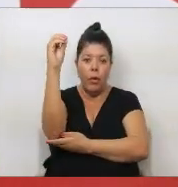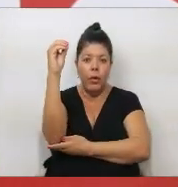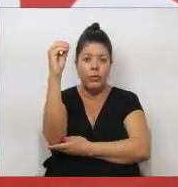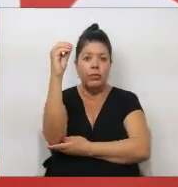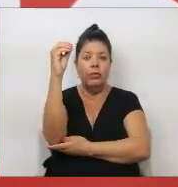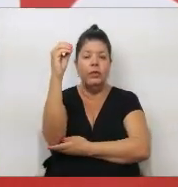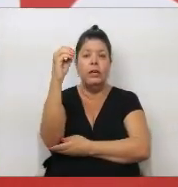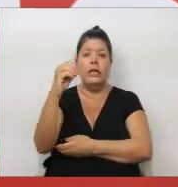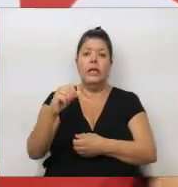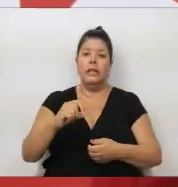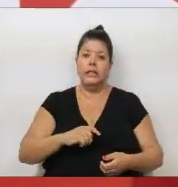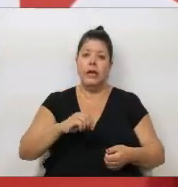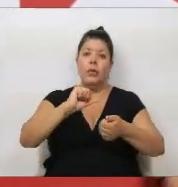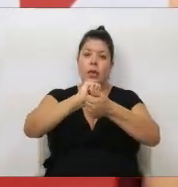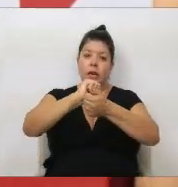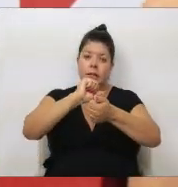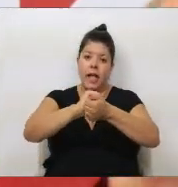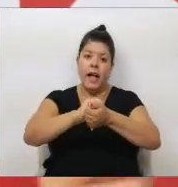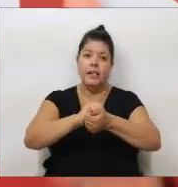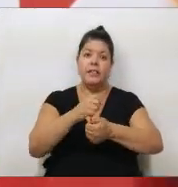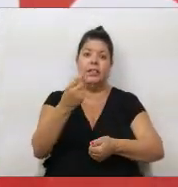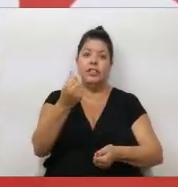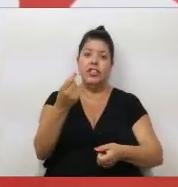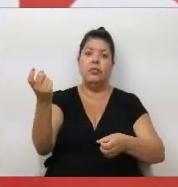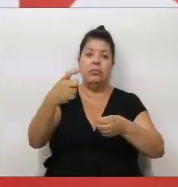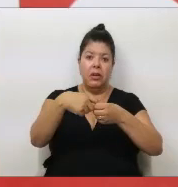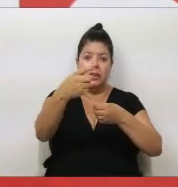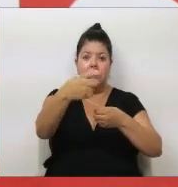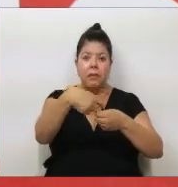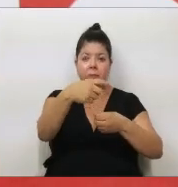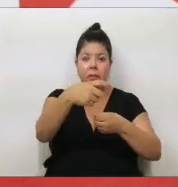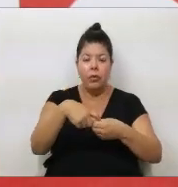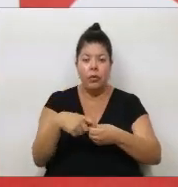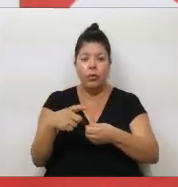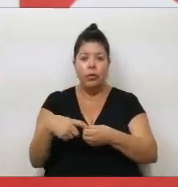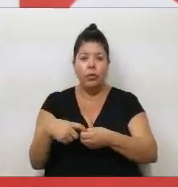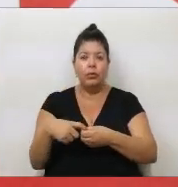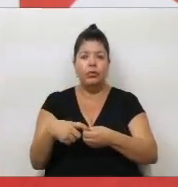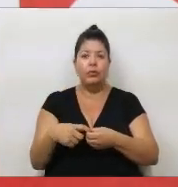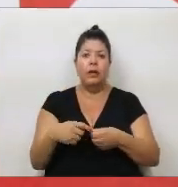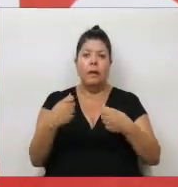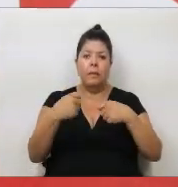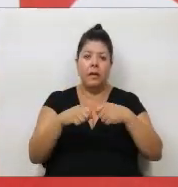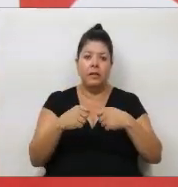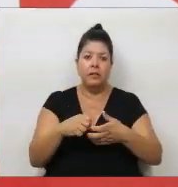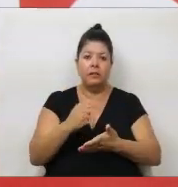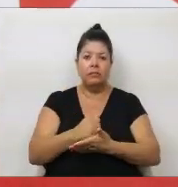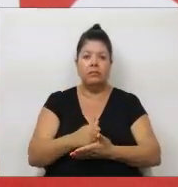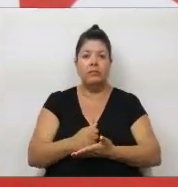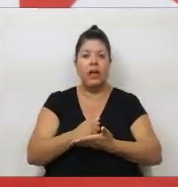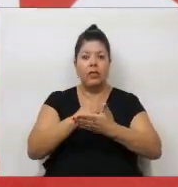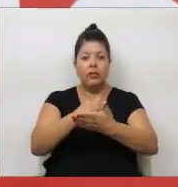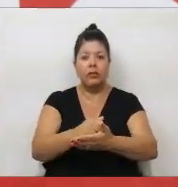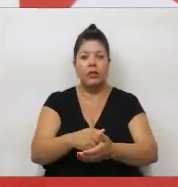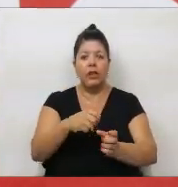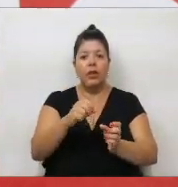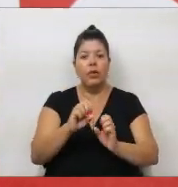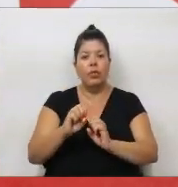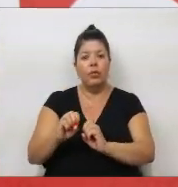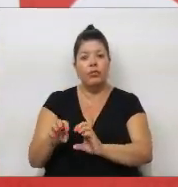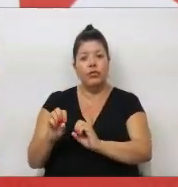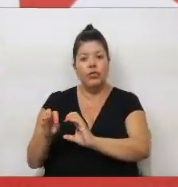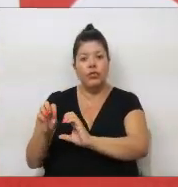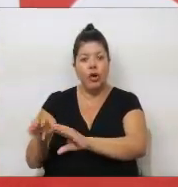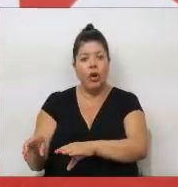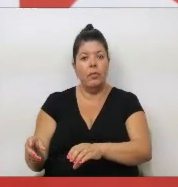muito para o nosso município, e que todos esses lucros eles têm que ser voltados para a capacitação de jovens, para que eles fiquem na